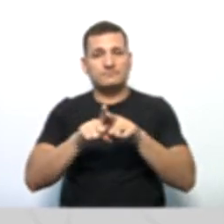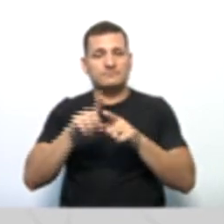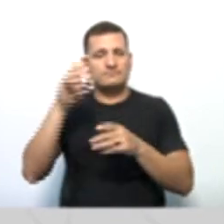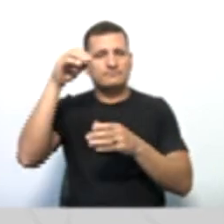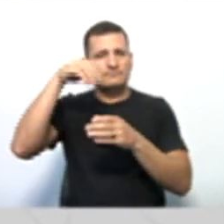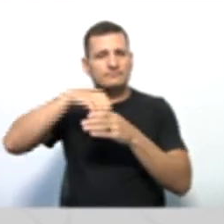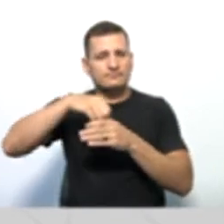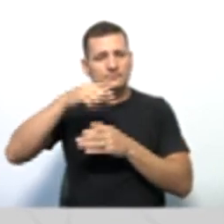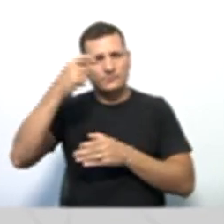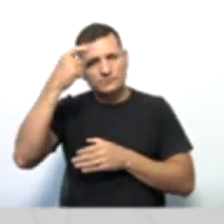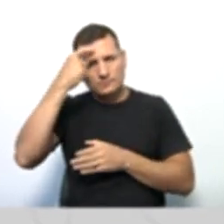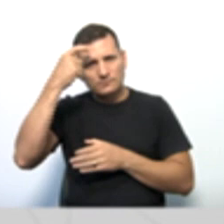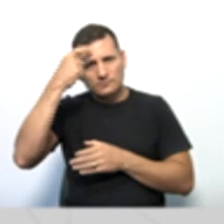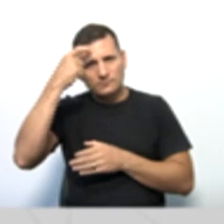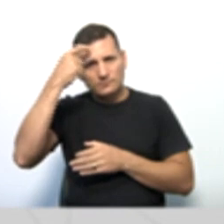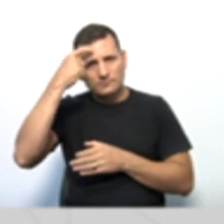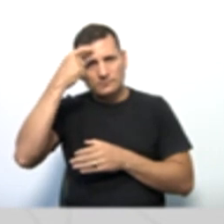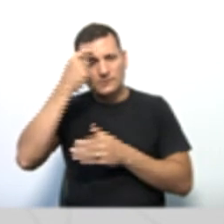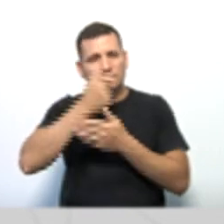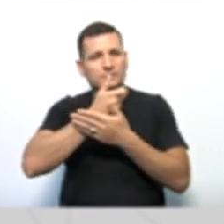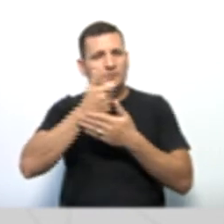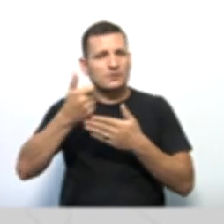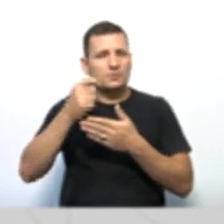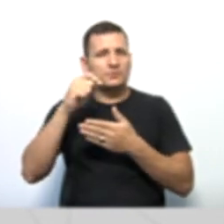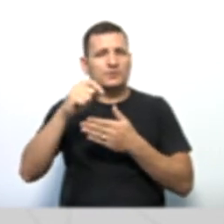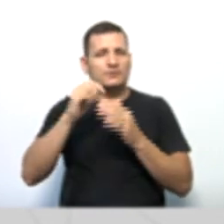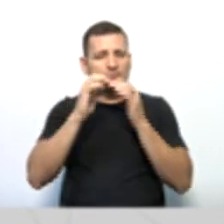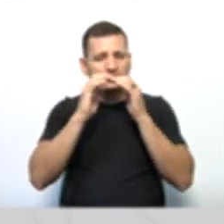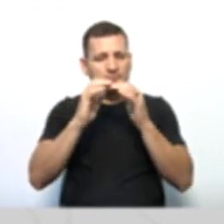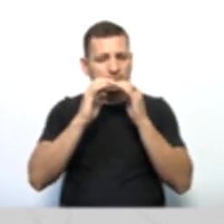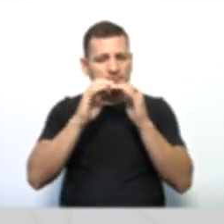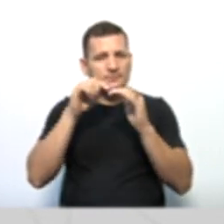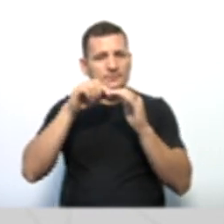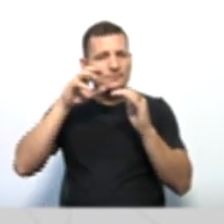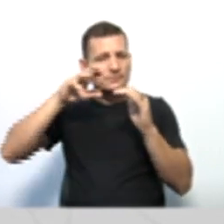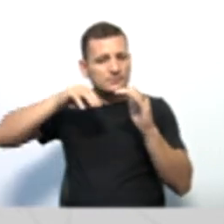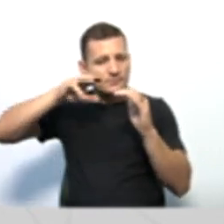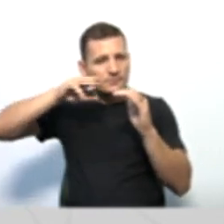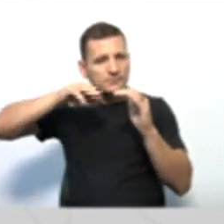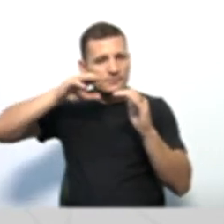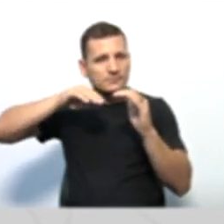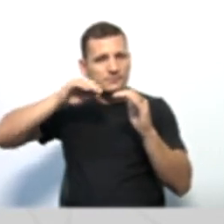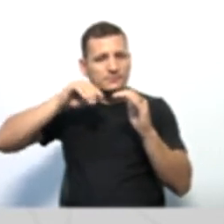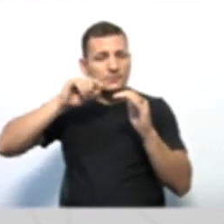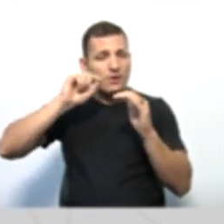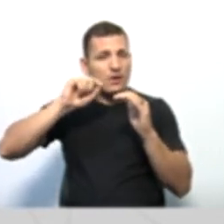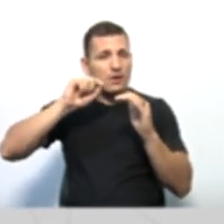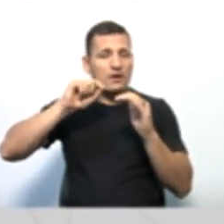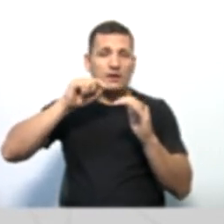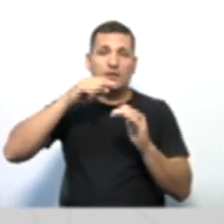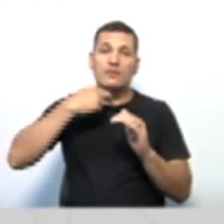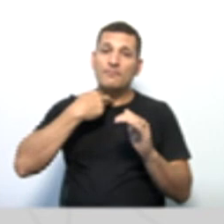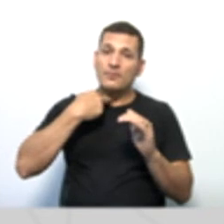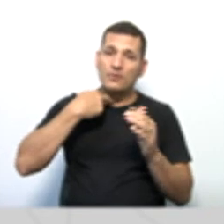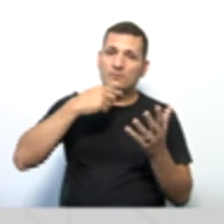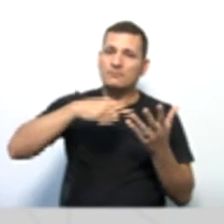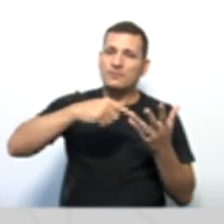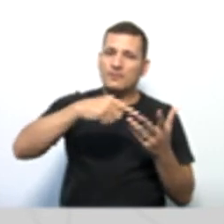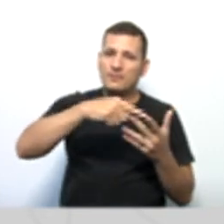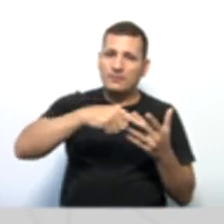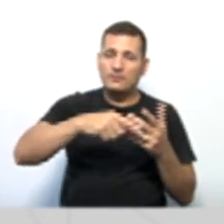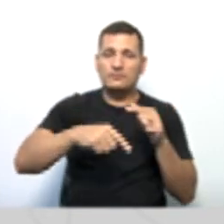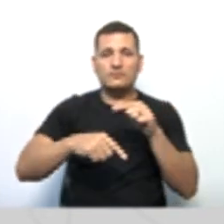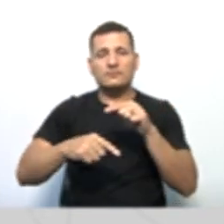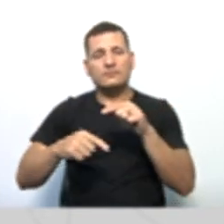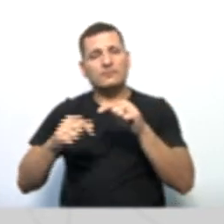consciência moral, ou seja, aquela vozinha na nossa cabeça que dizia o que nos impede de fazer o que